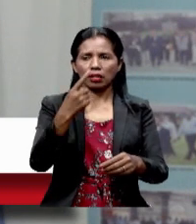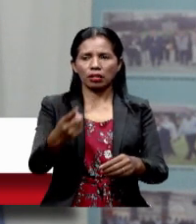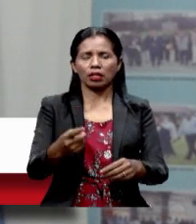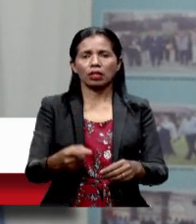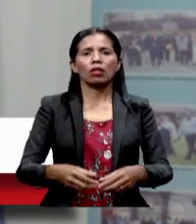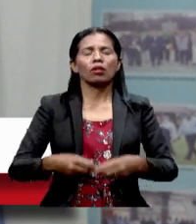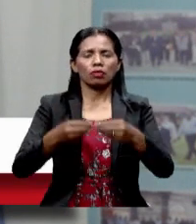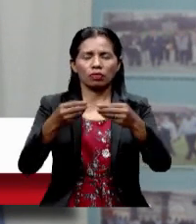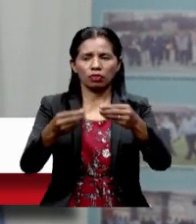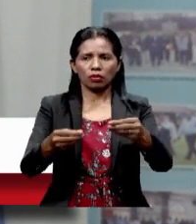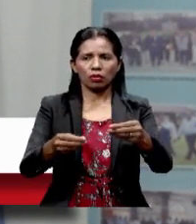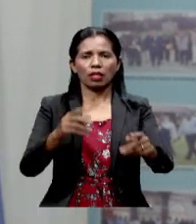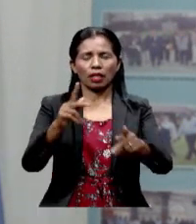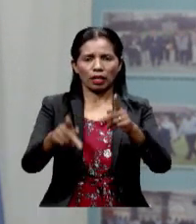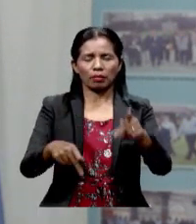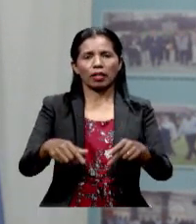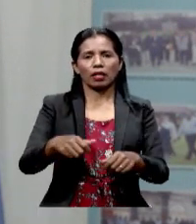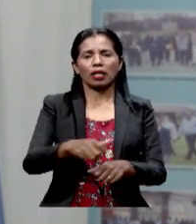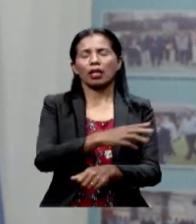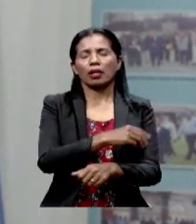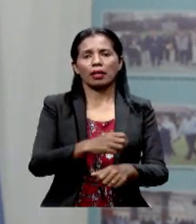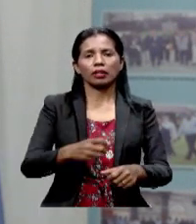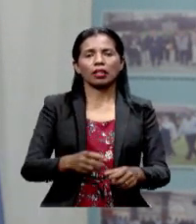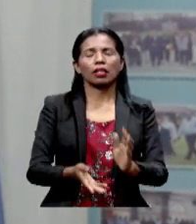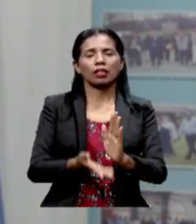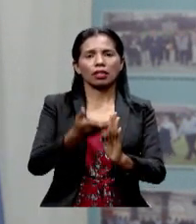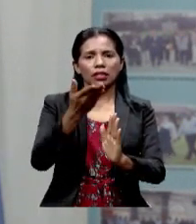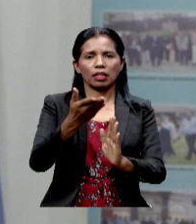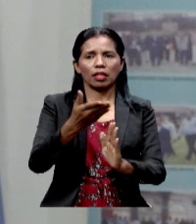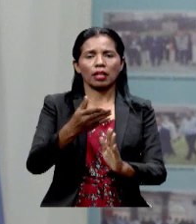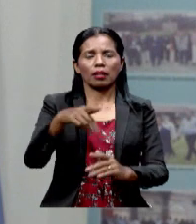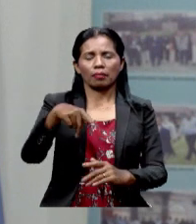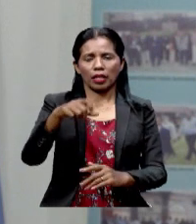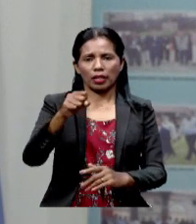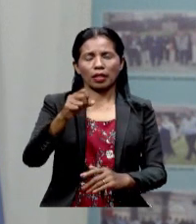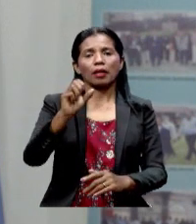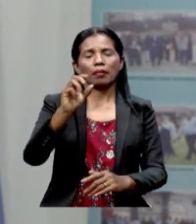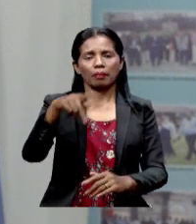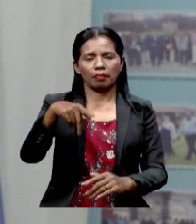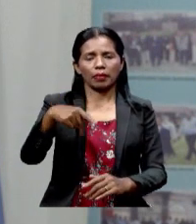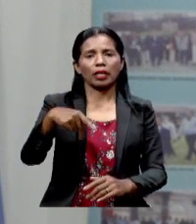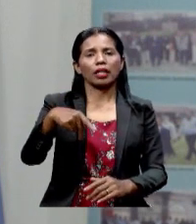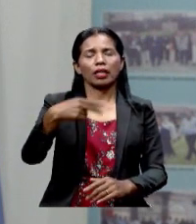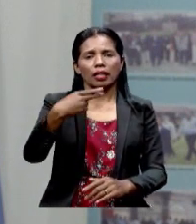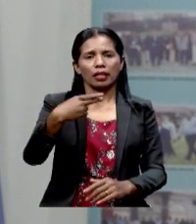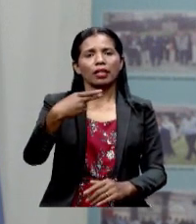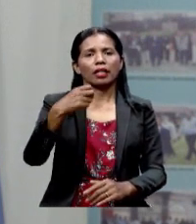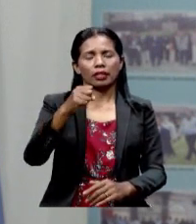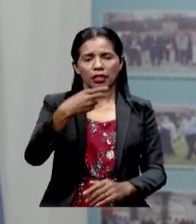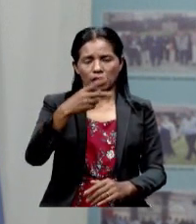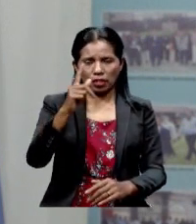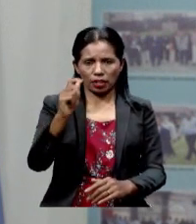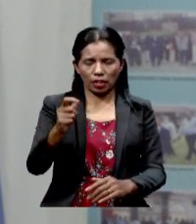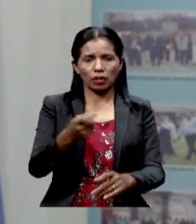autoriza graduação PSAT, Liu Russi, coordenação na moto com o Comando Polícia Nacional Timor-Leste. Tamo Comando Polícia